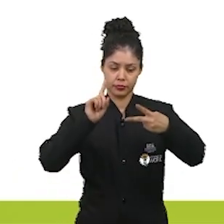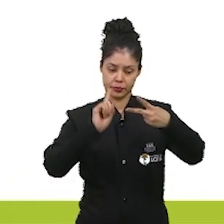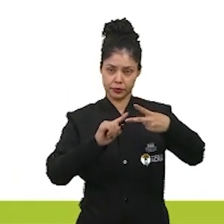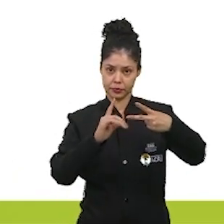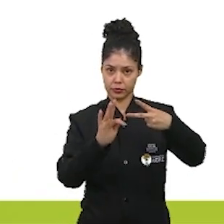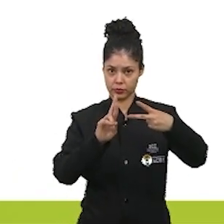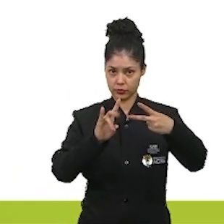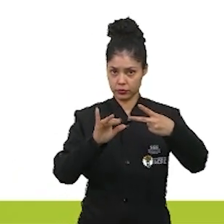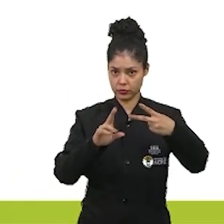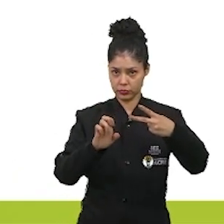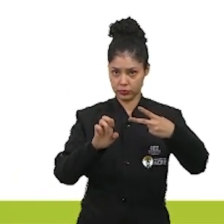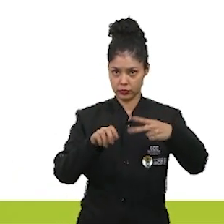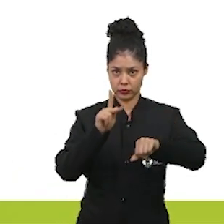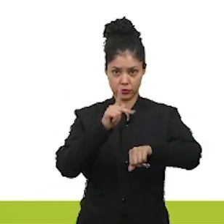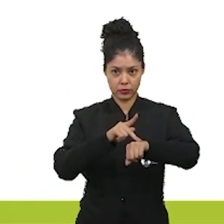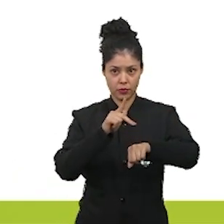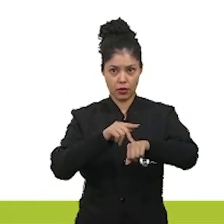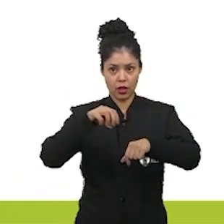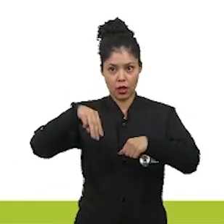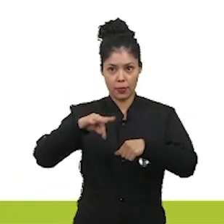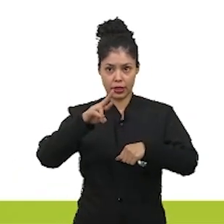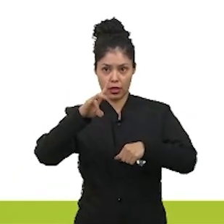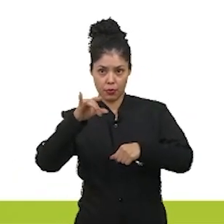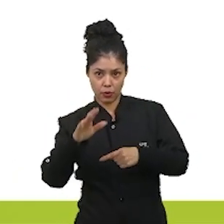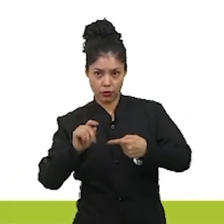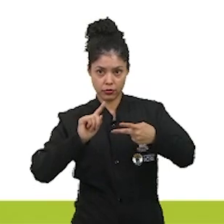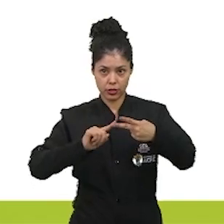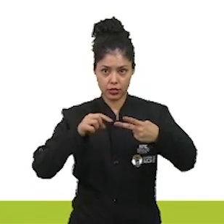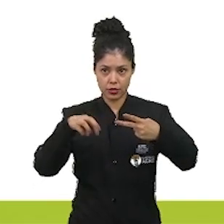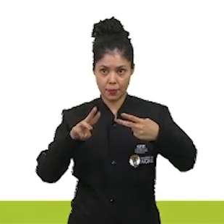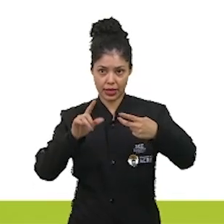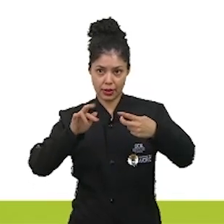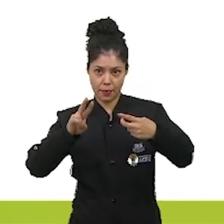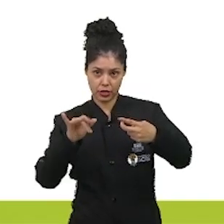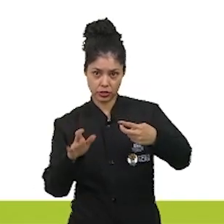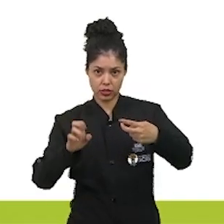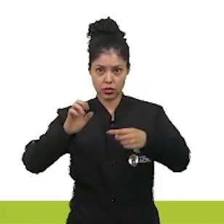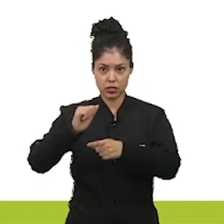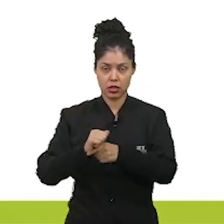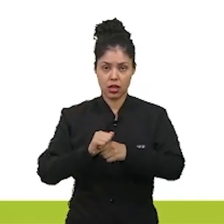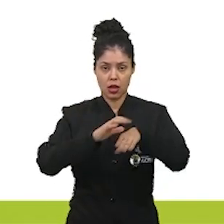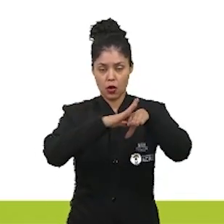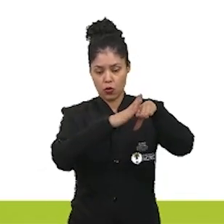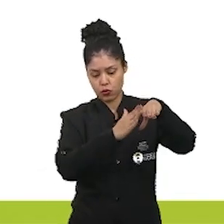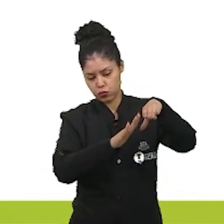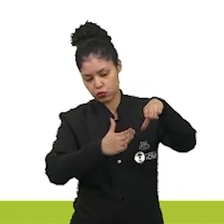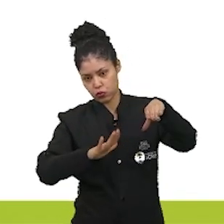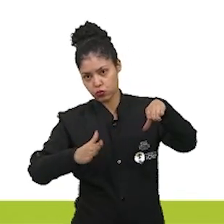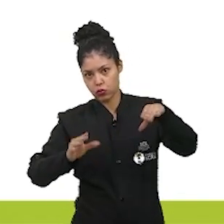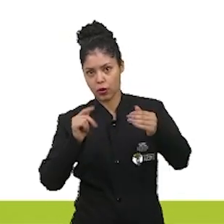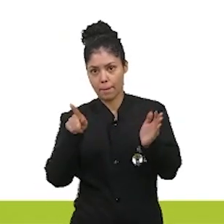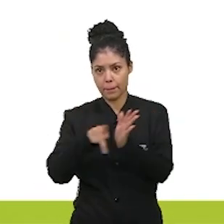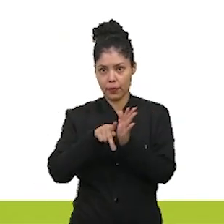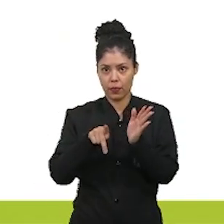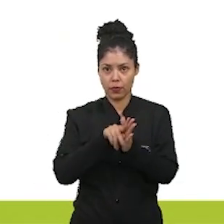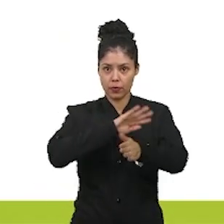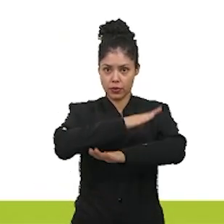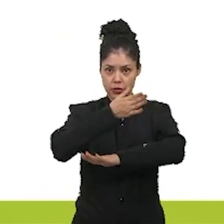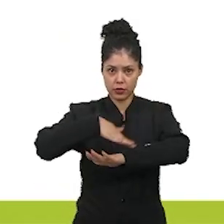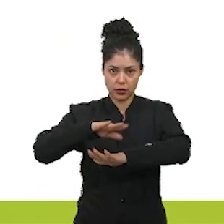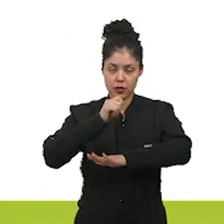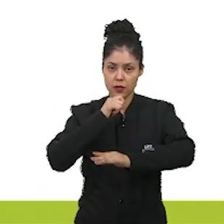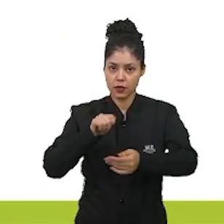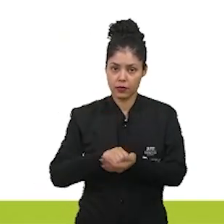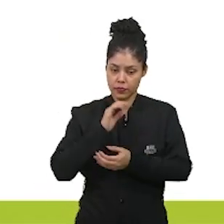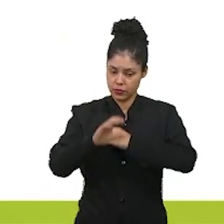Cristalinos, formados por rochas metamórficas, magmáticas, originadas do desgaste das montanhas. Inclusive, temos aí a aula sobre ciclos